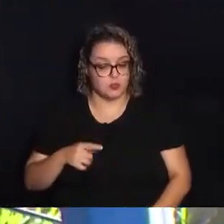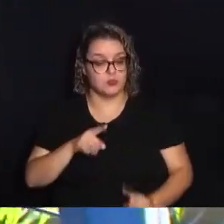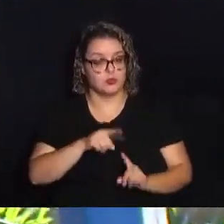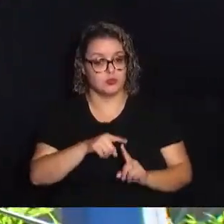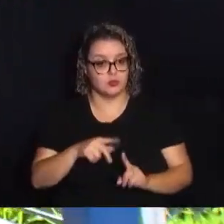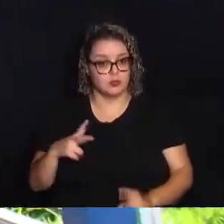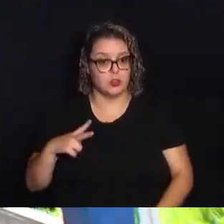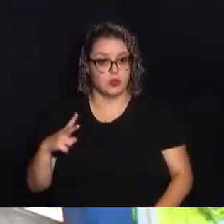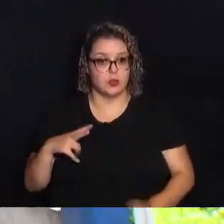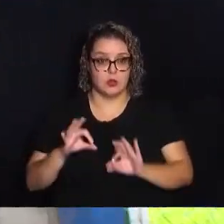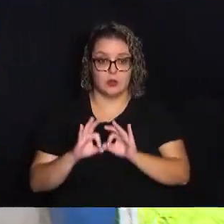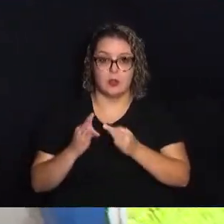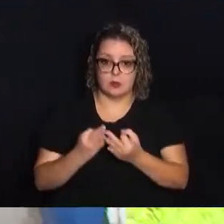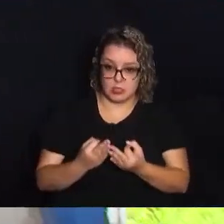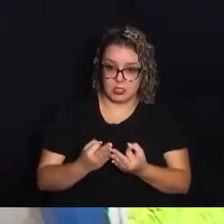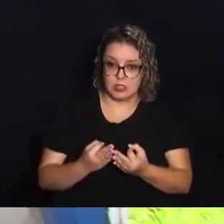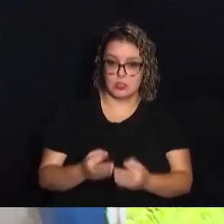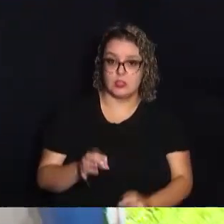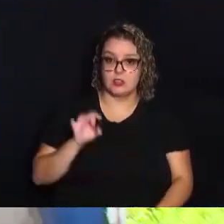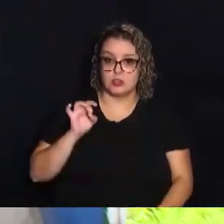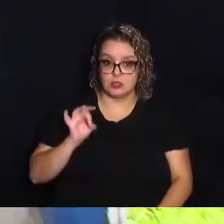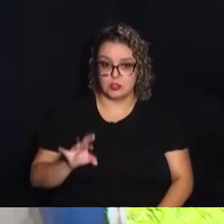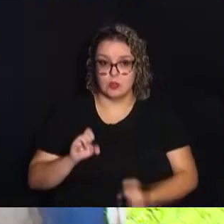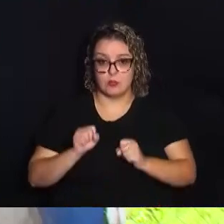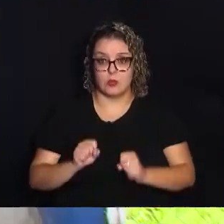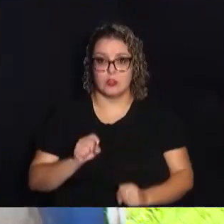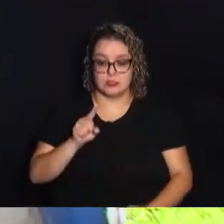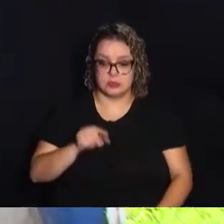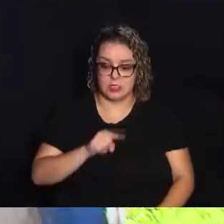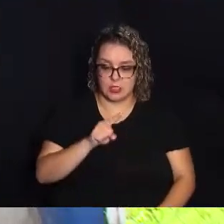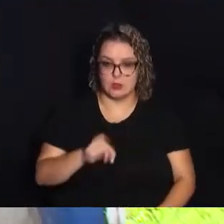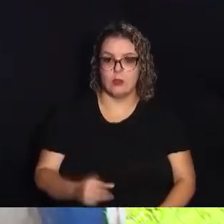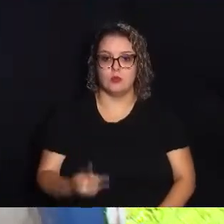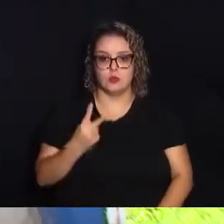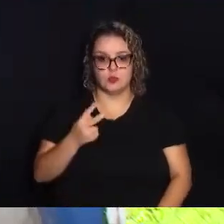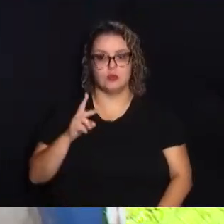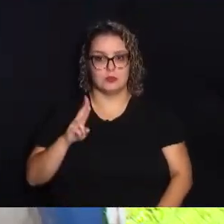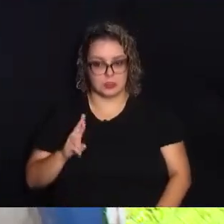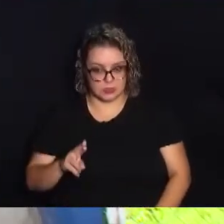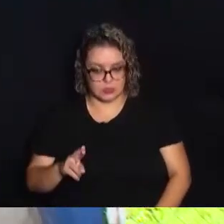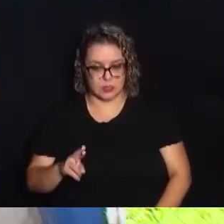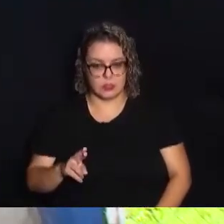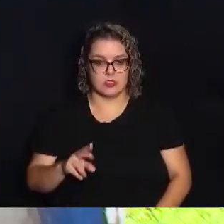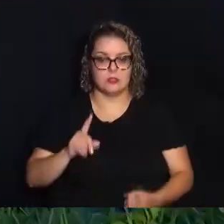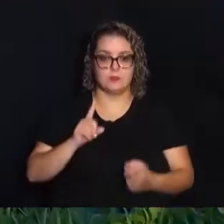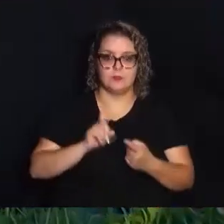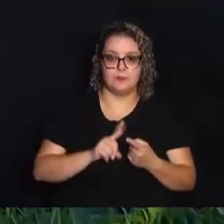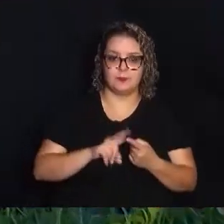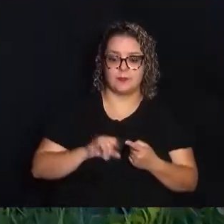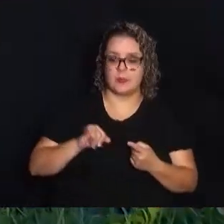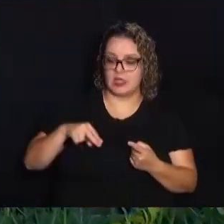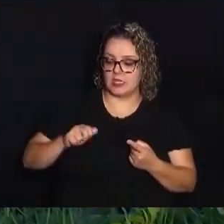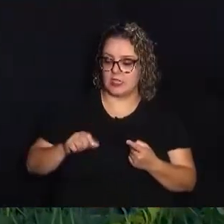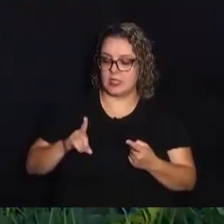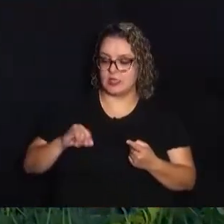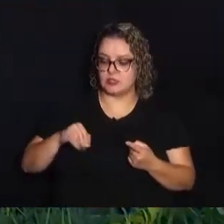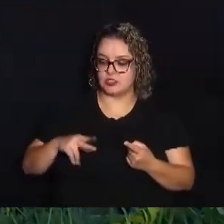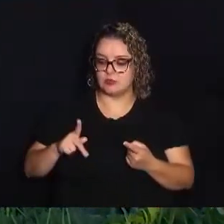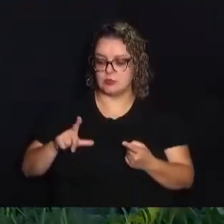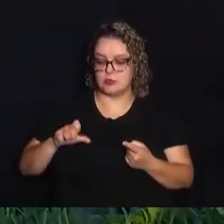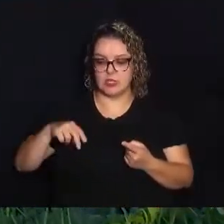da modalidade individual familiar apenas podem ser cancelados por dois motivos seja pela